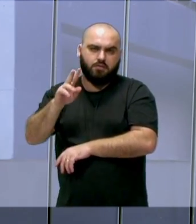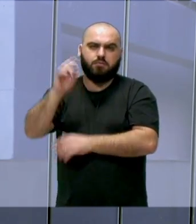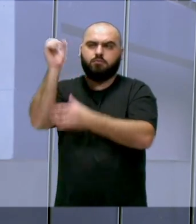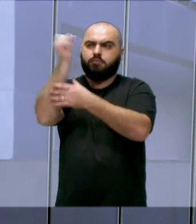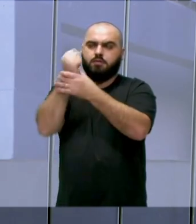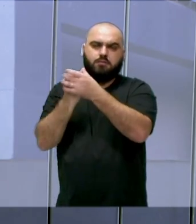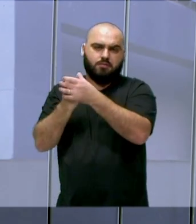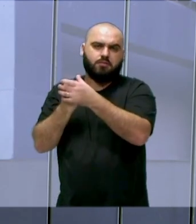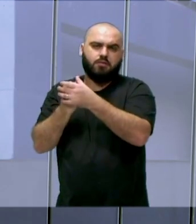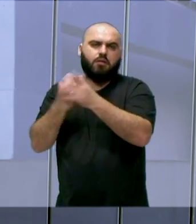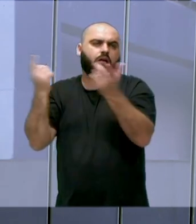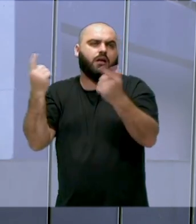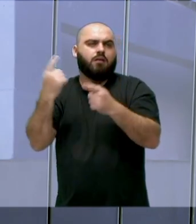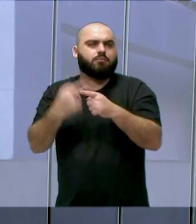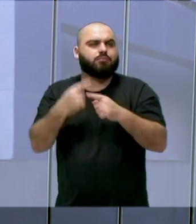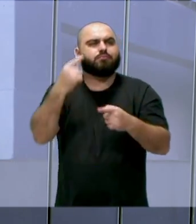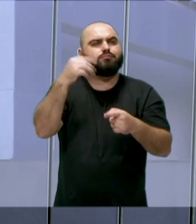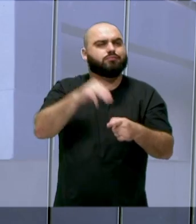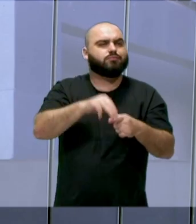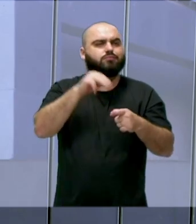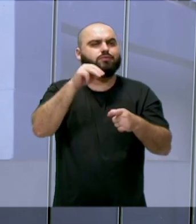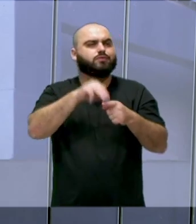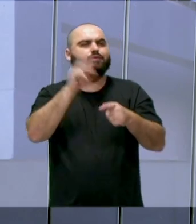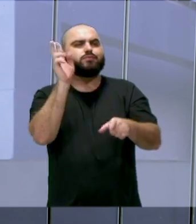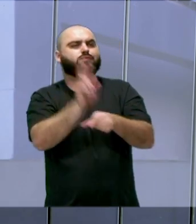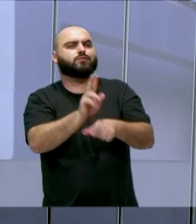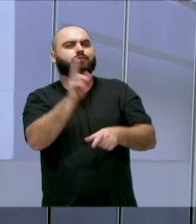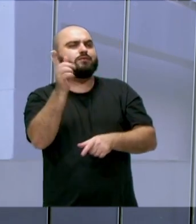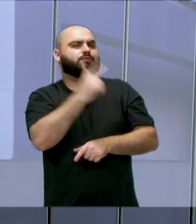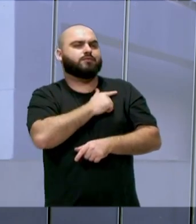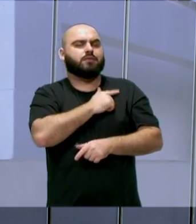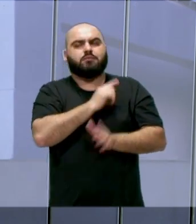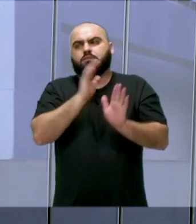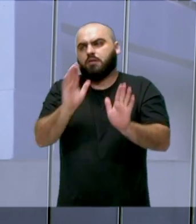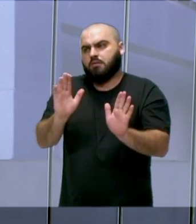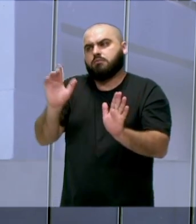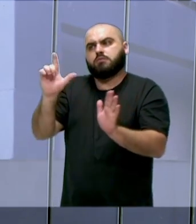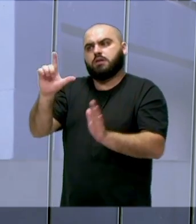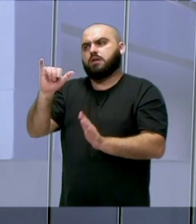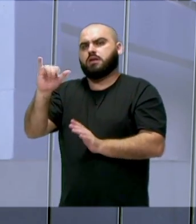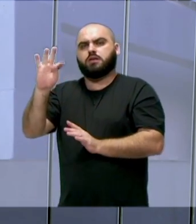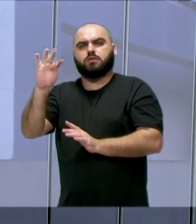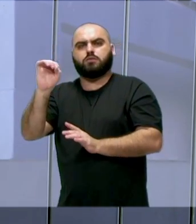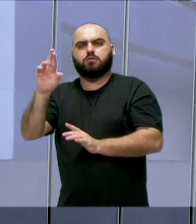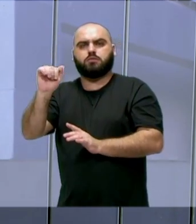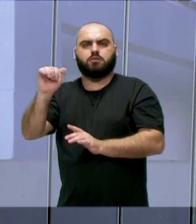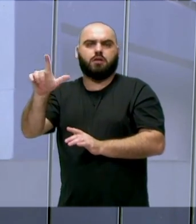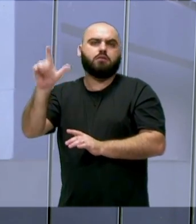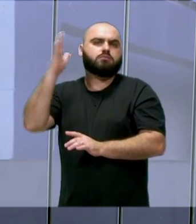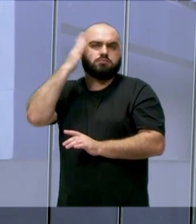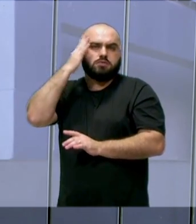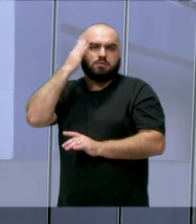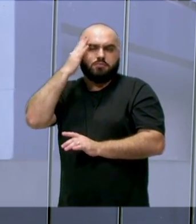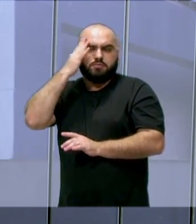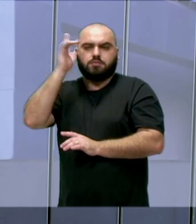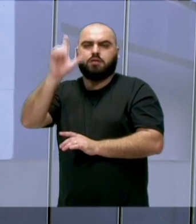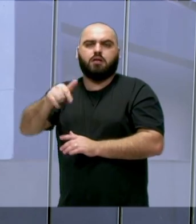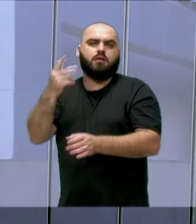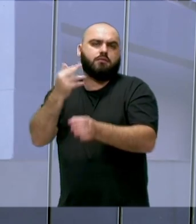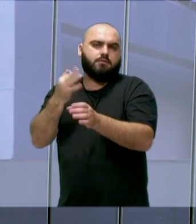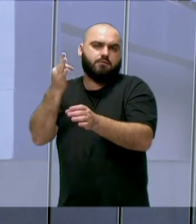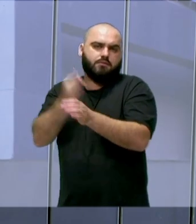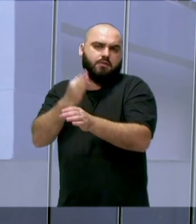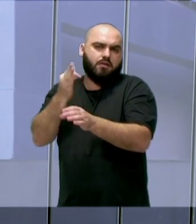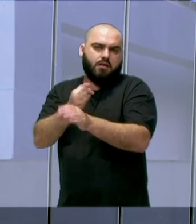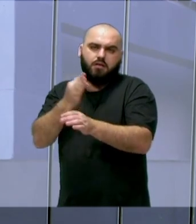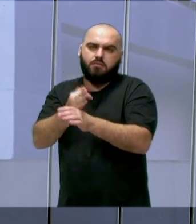o município não cuida, ela está feia. A ação do tempo, nós moramos numa região litorânea, os aros, a tabela são de ferro, algumas situações,